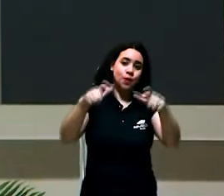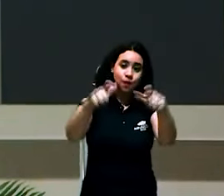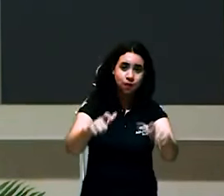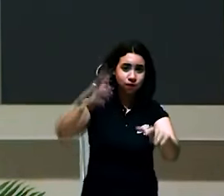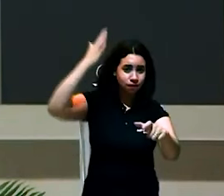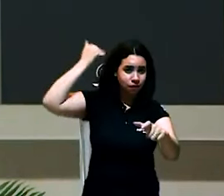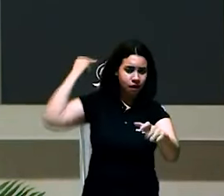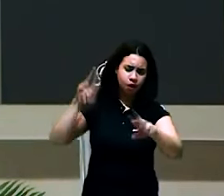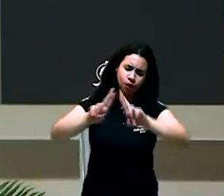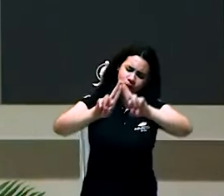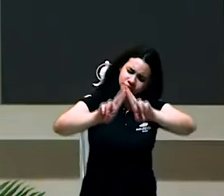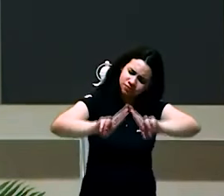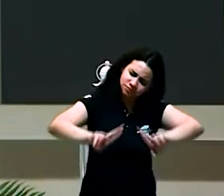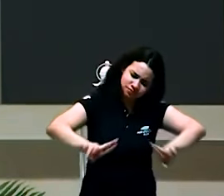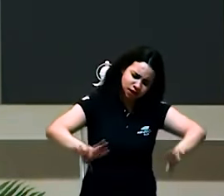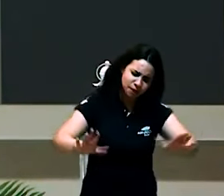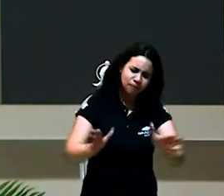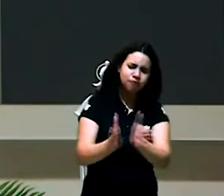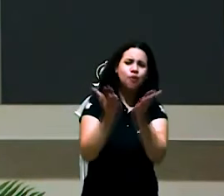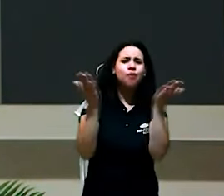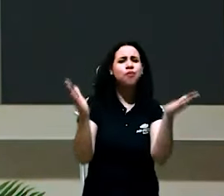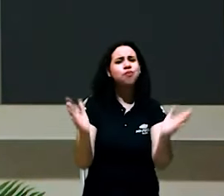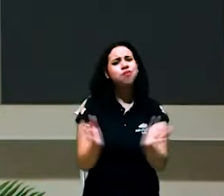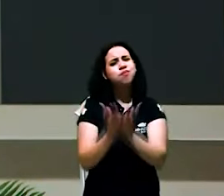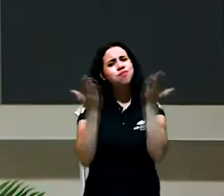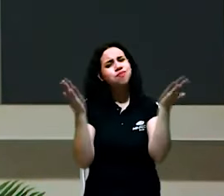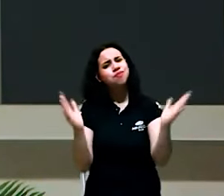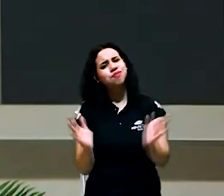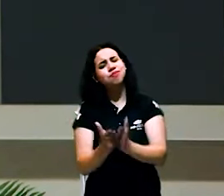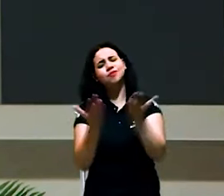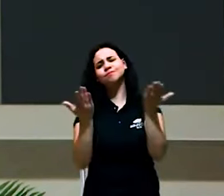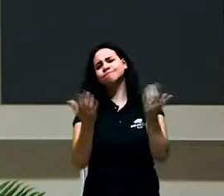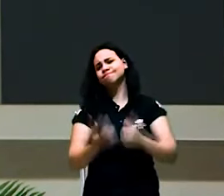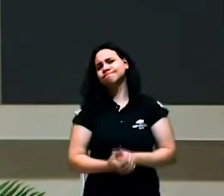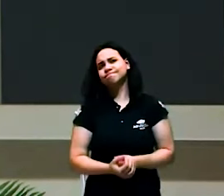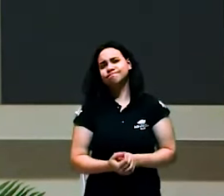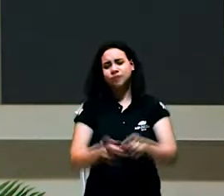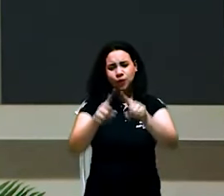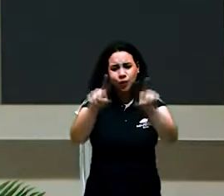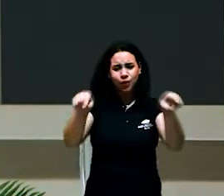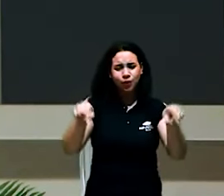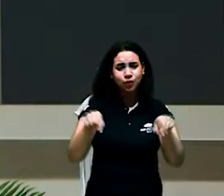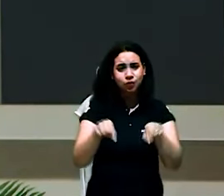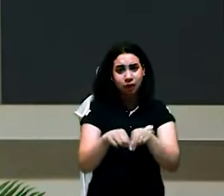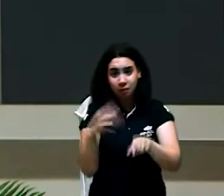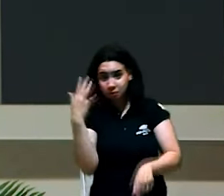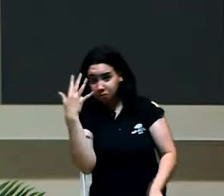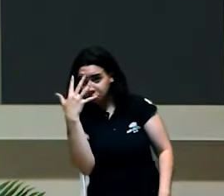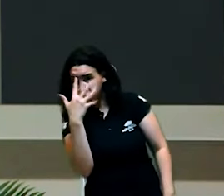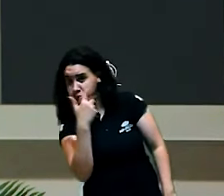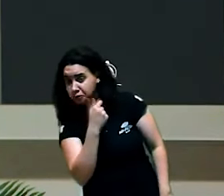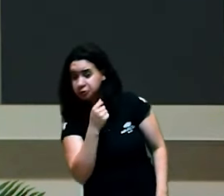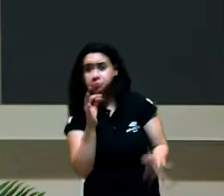pobre, um lugar que não era o melhor, nem tinha luxo, nem era bonito, nem